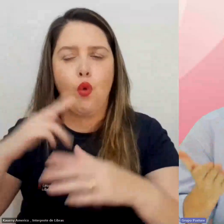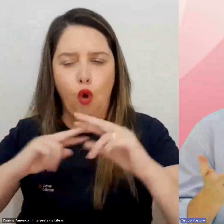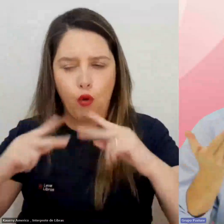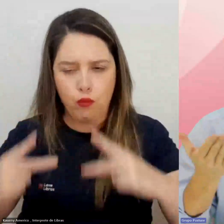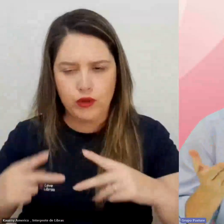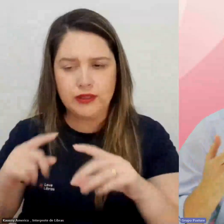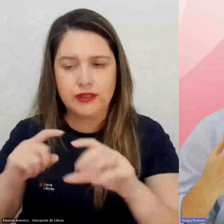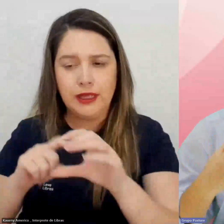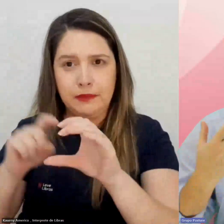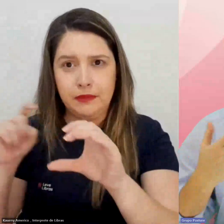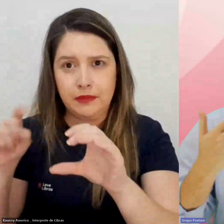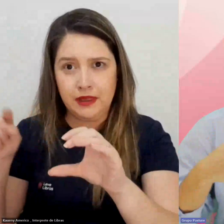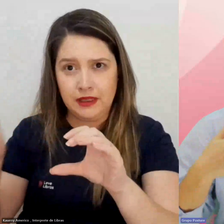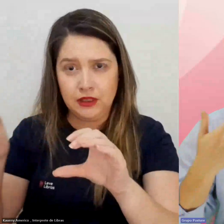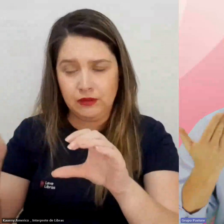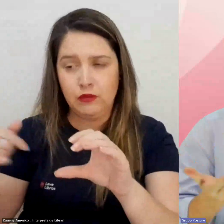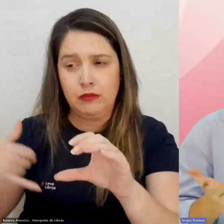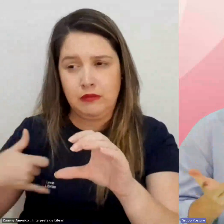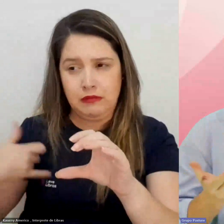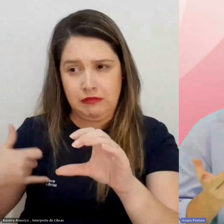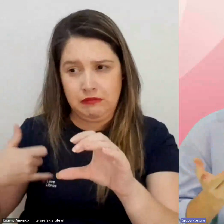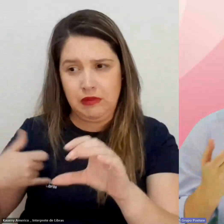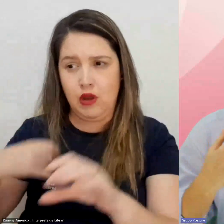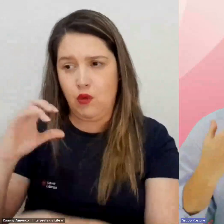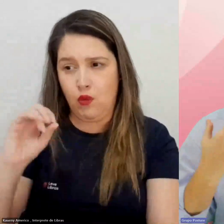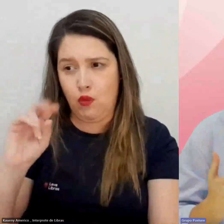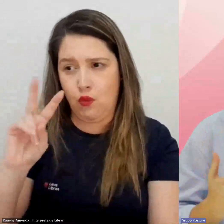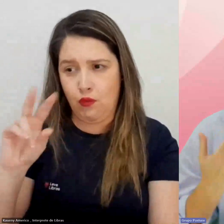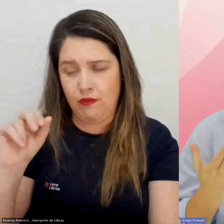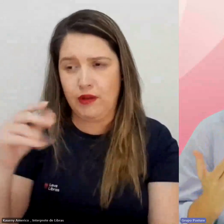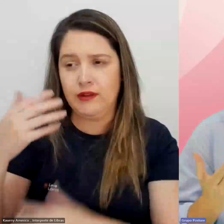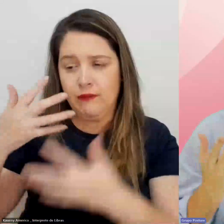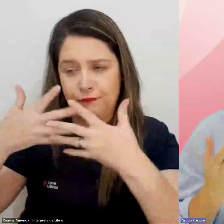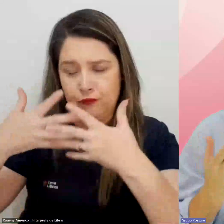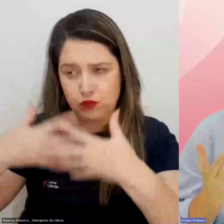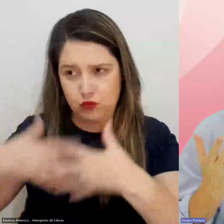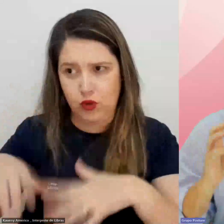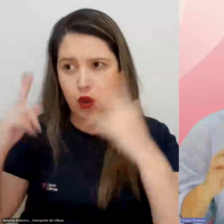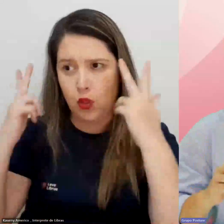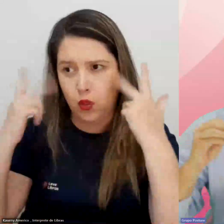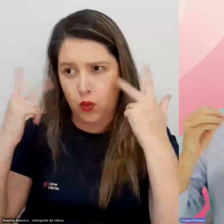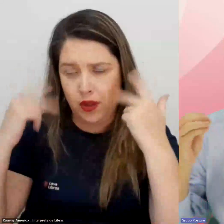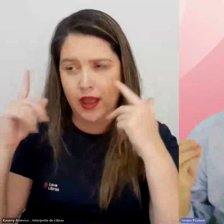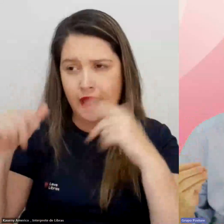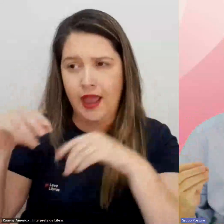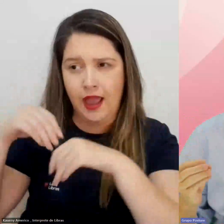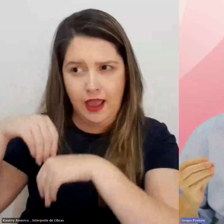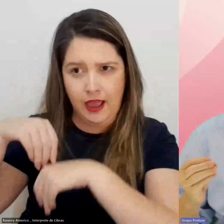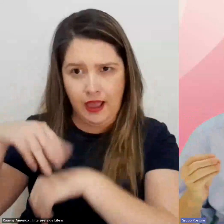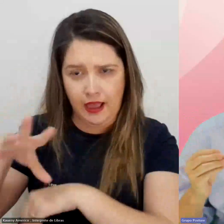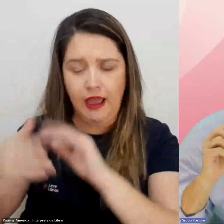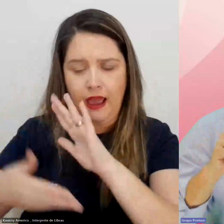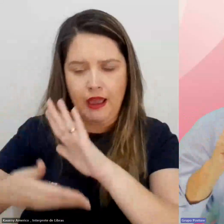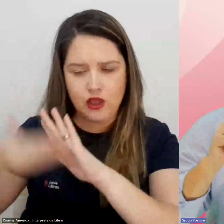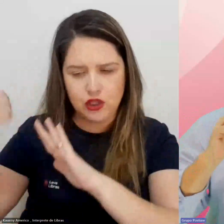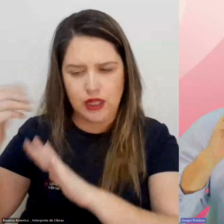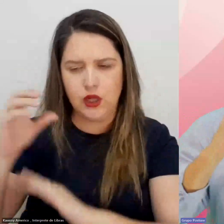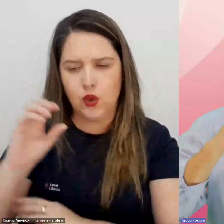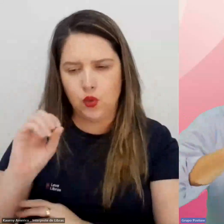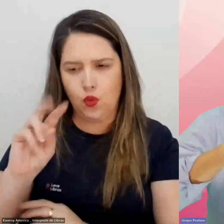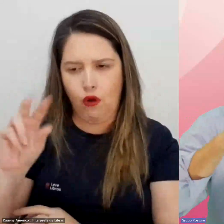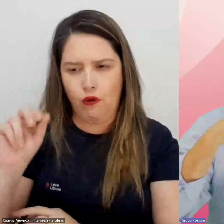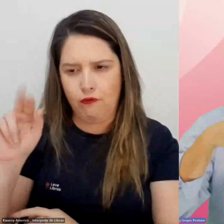estava numa idade onde o ovário estava funcionando, normalmente é indicado sim a retirada dos ovários. Pelo que eu falei,